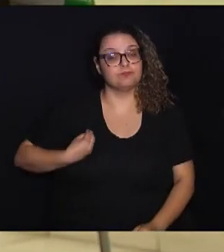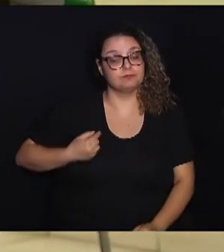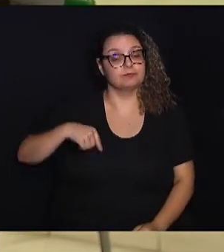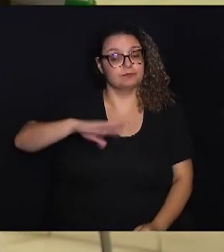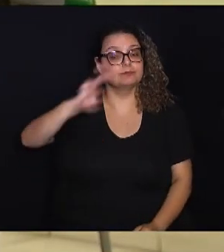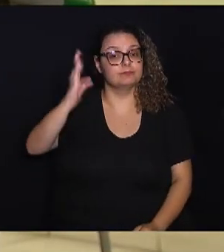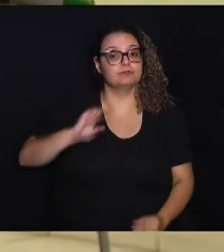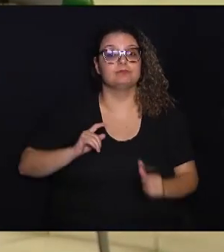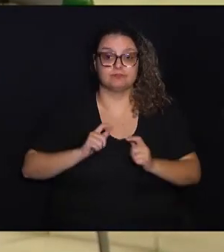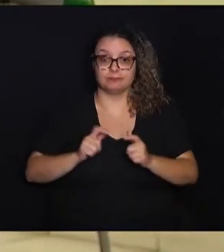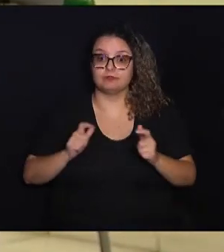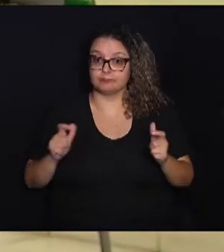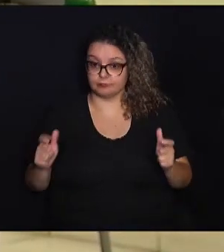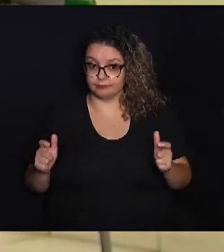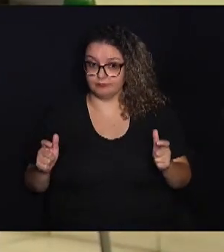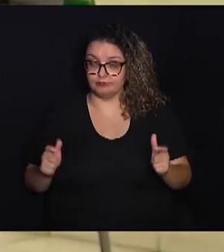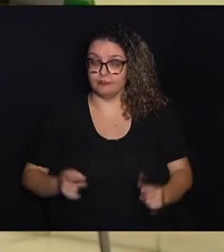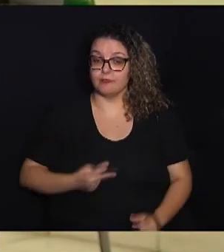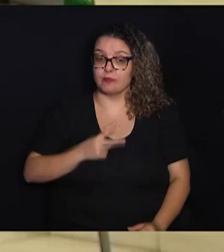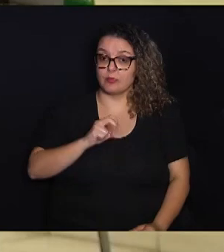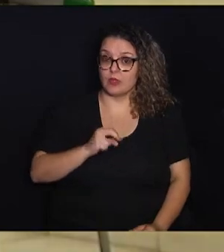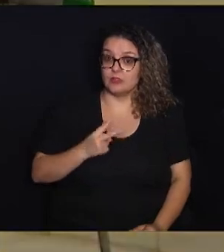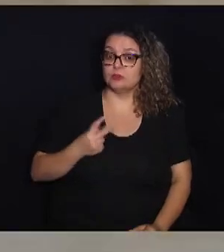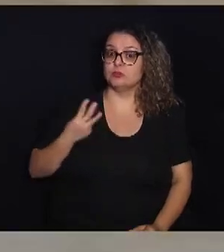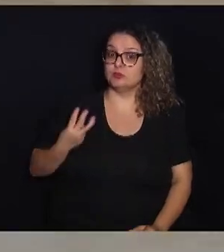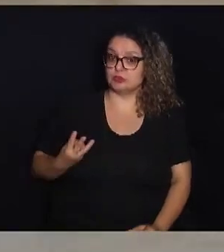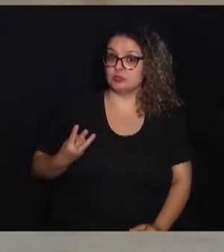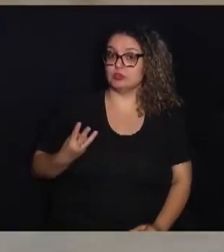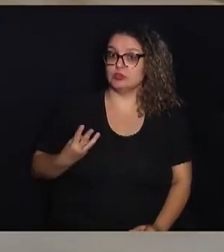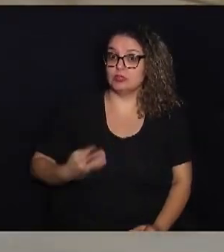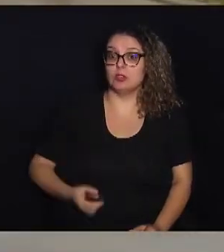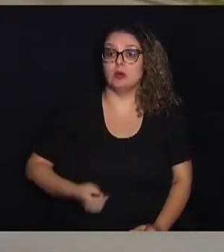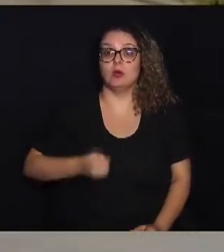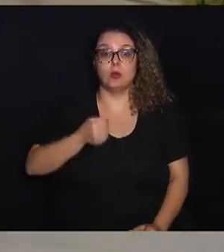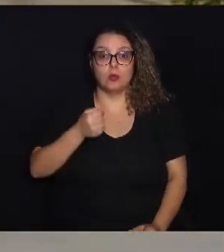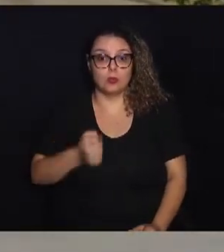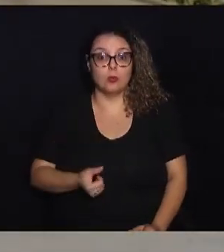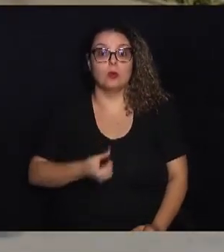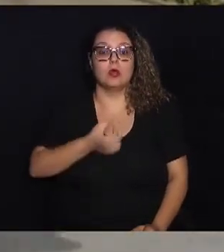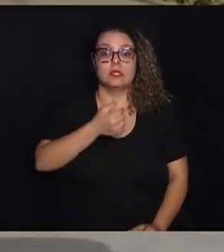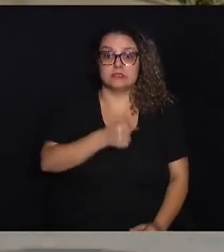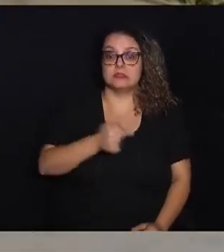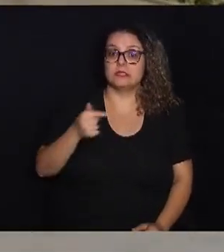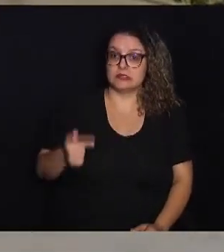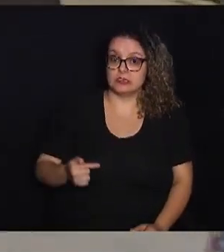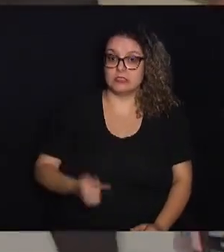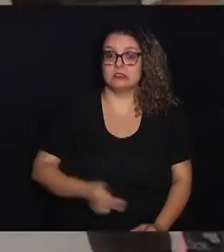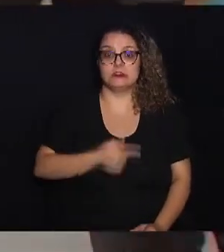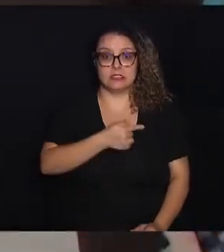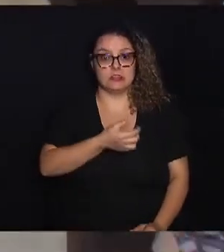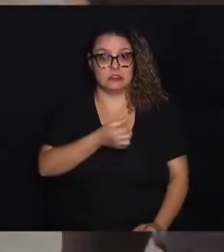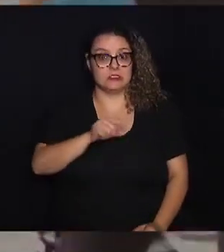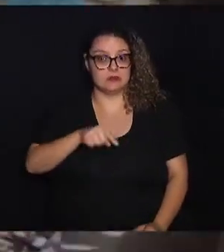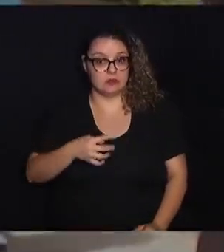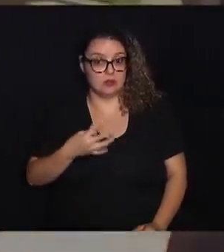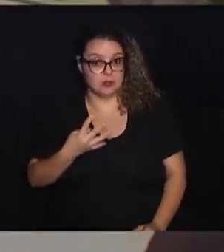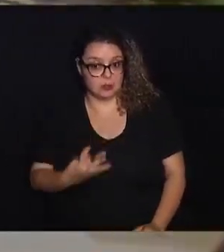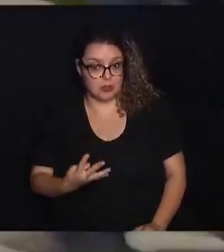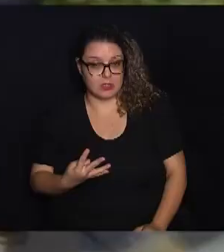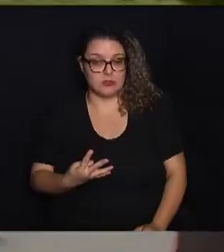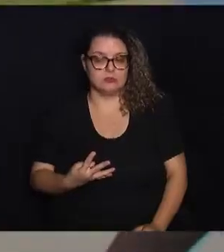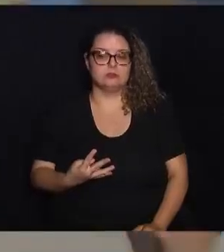tem aumentado. Em 2023, chegou a 76,4 anos, de acordo com o